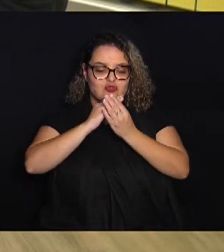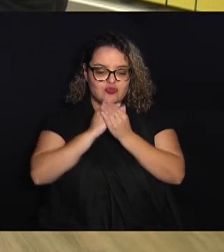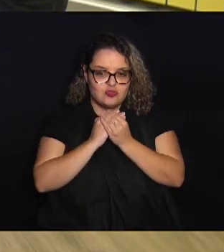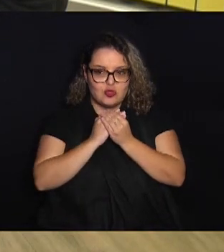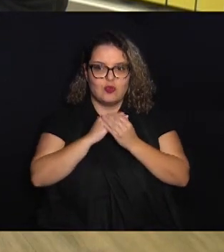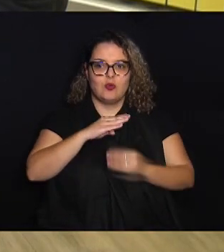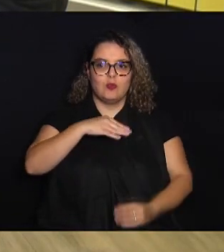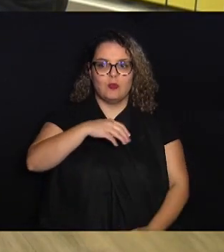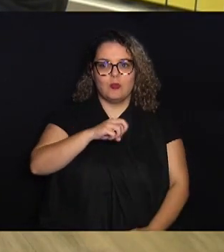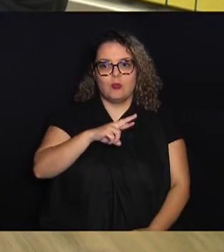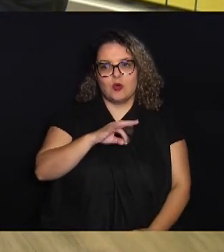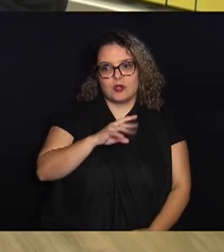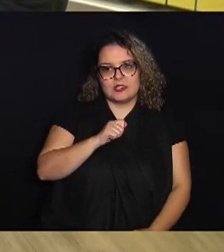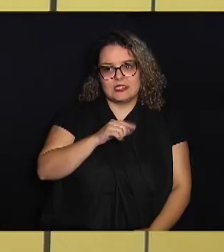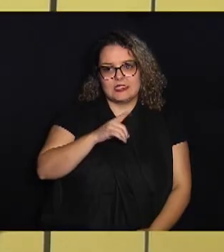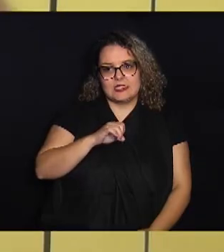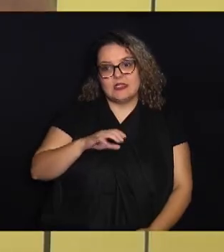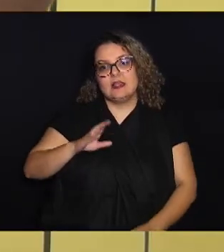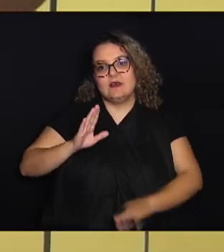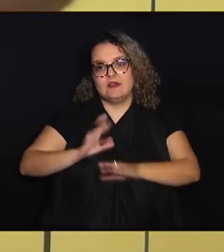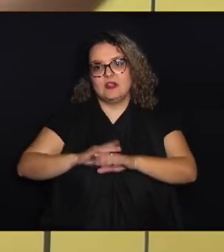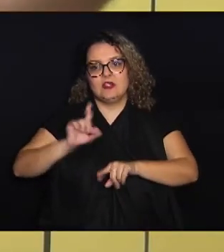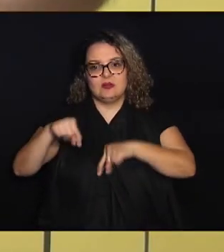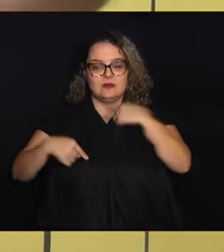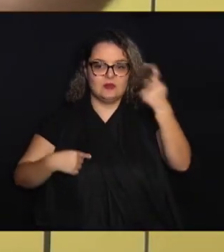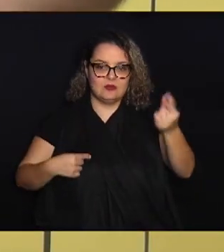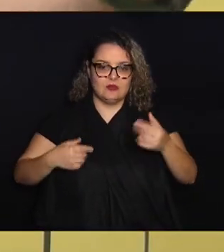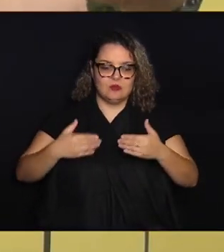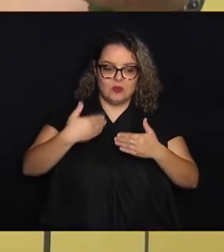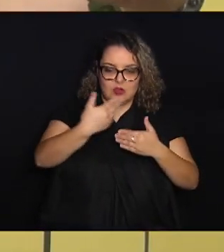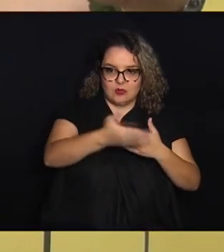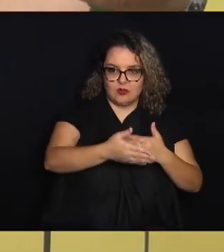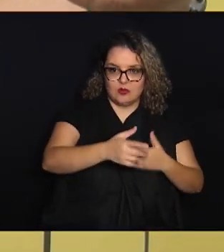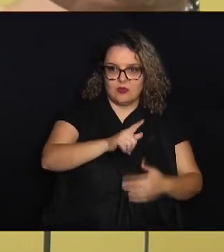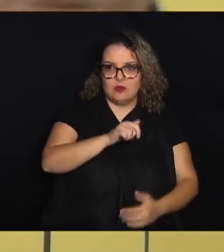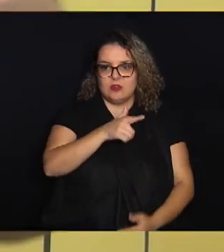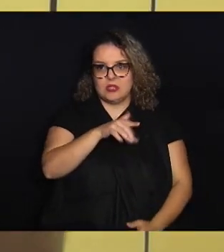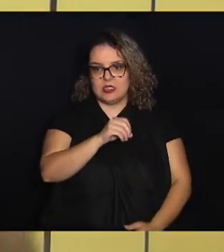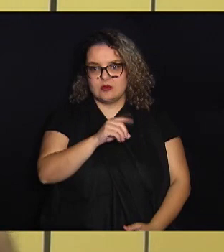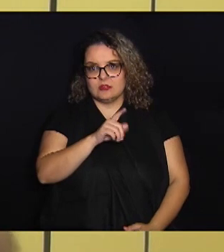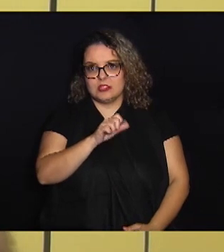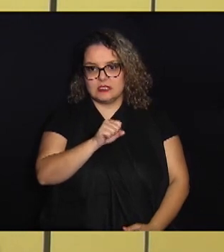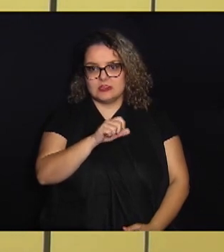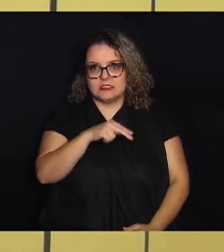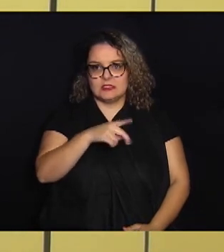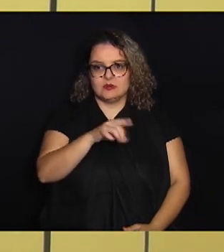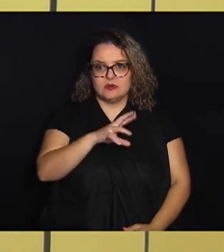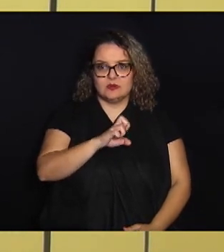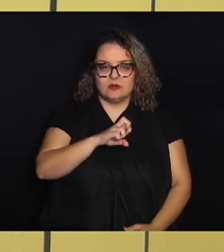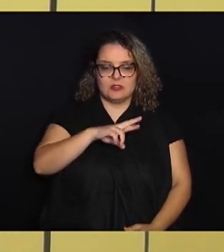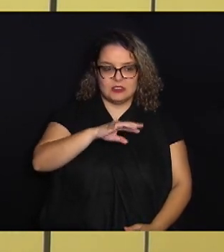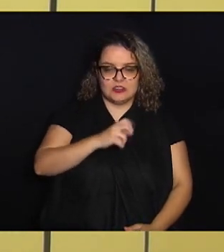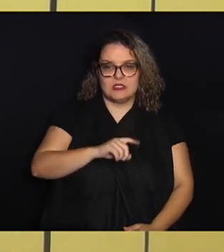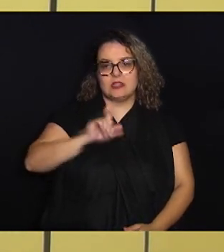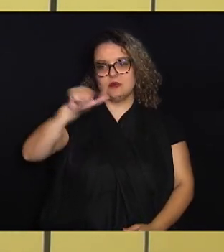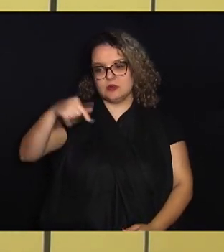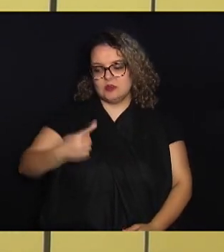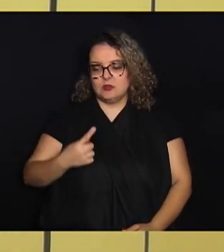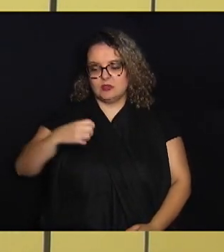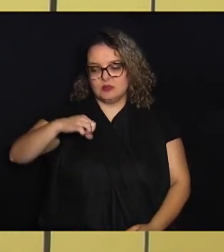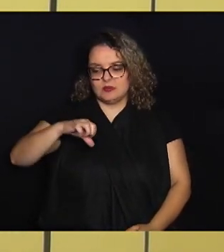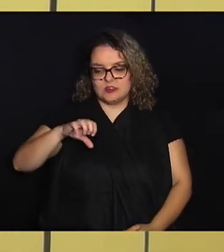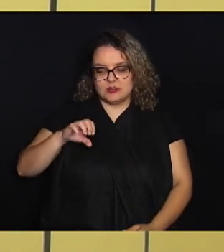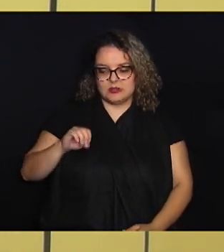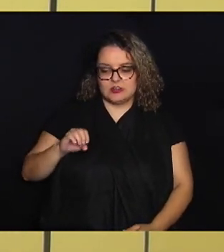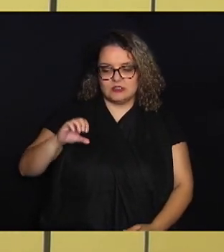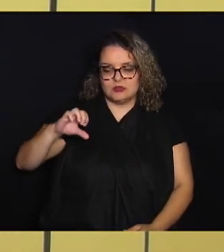Sidney? Funcionou ali, depois dali foi lá para baixo, para o Largo das Andorinhas, e depois só em 1908 é que foi lá para esse Mercadão que a